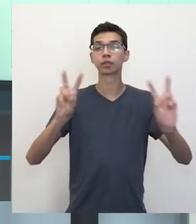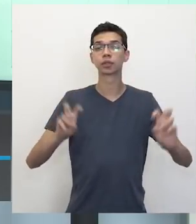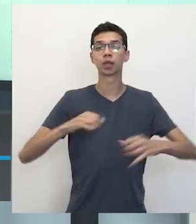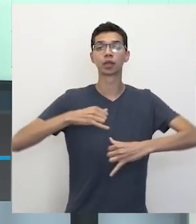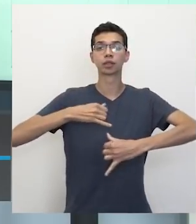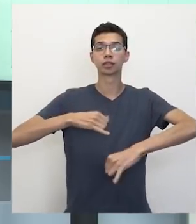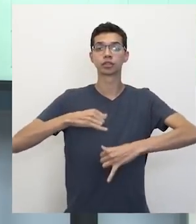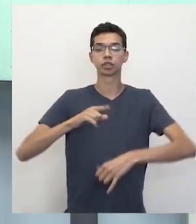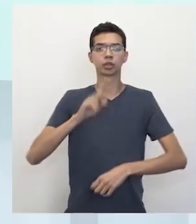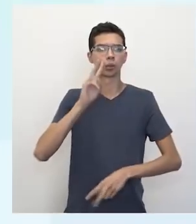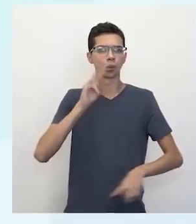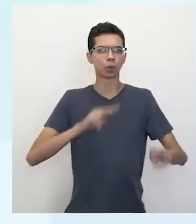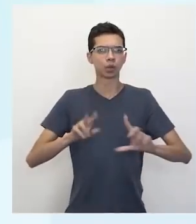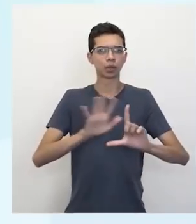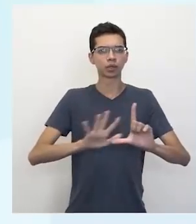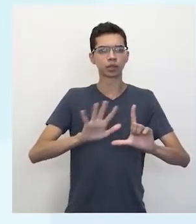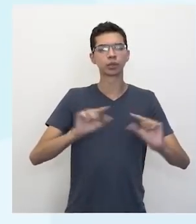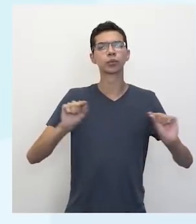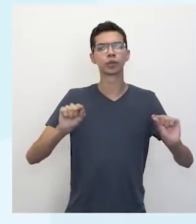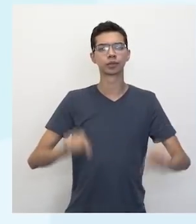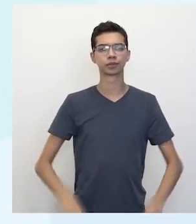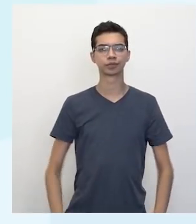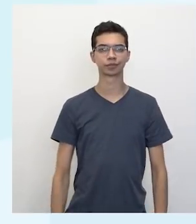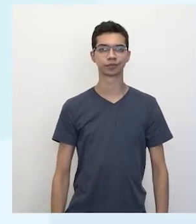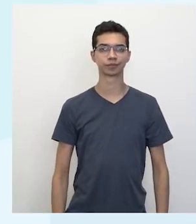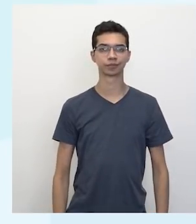que vocês veem na imagem sobre energia?